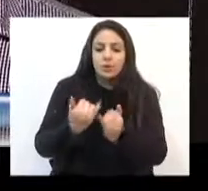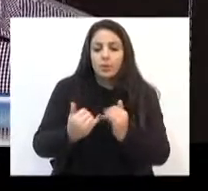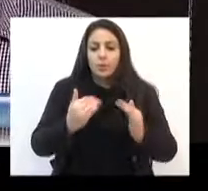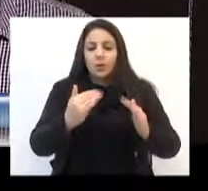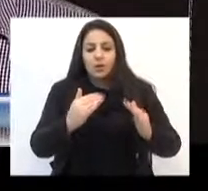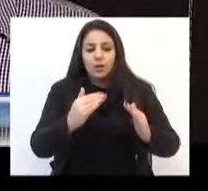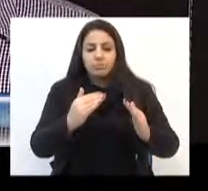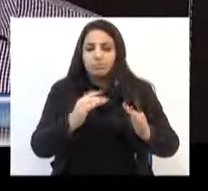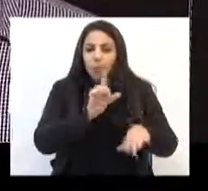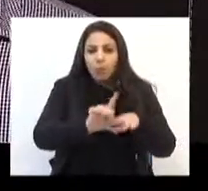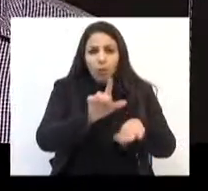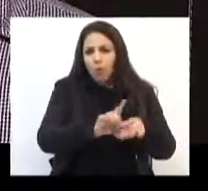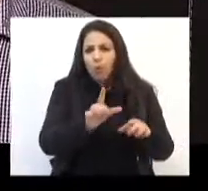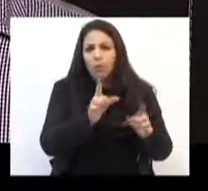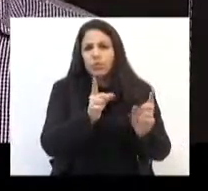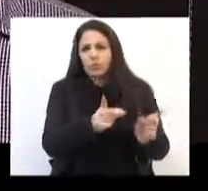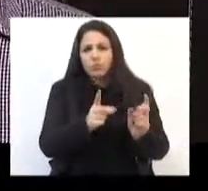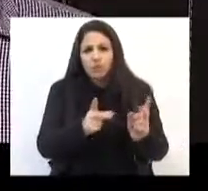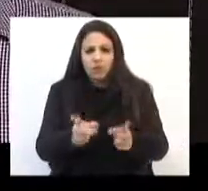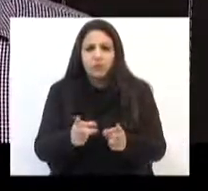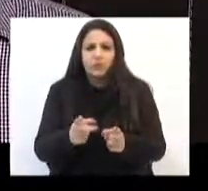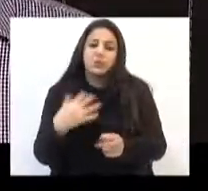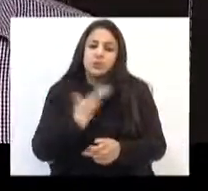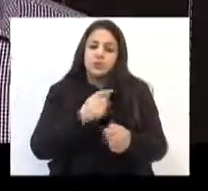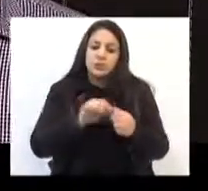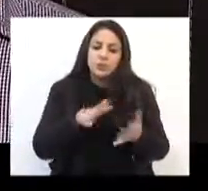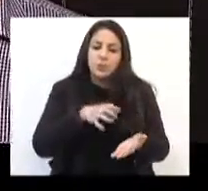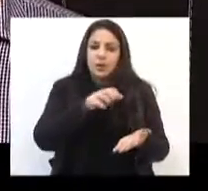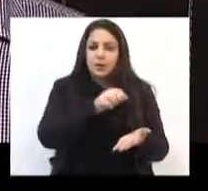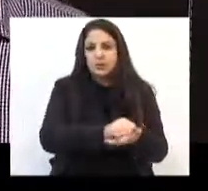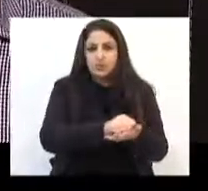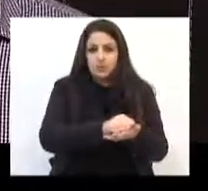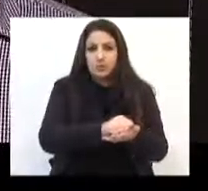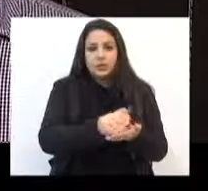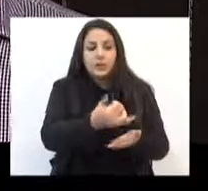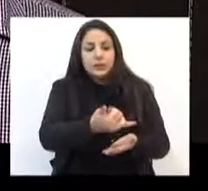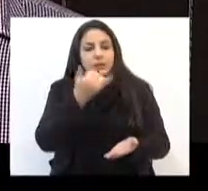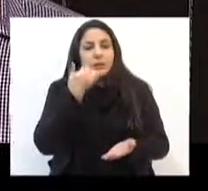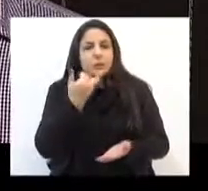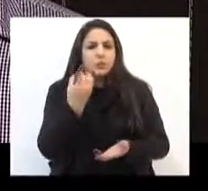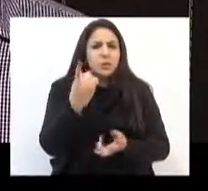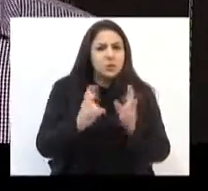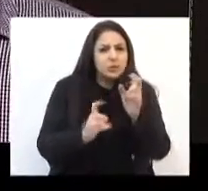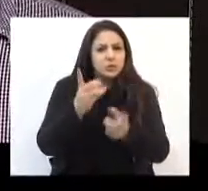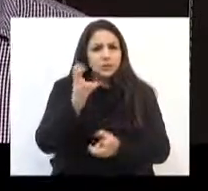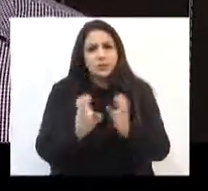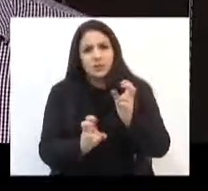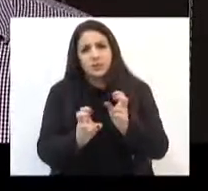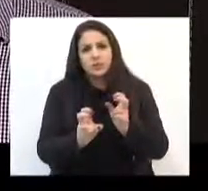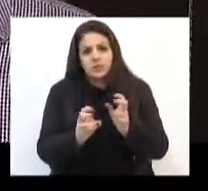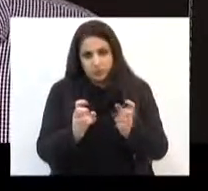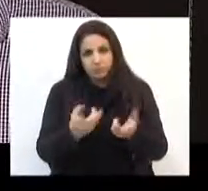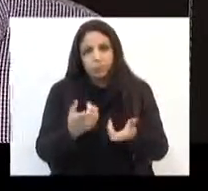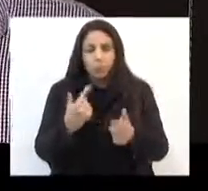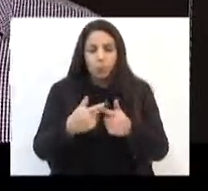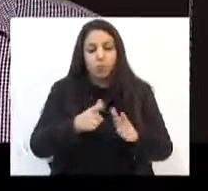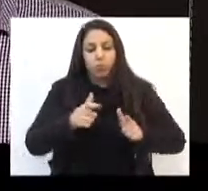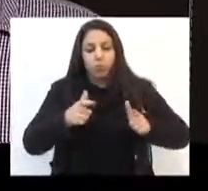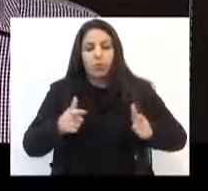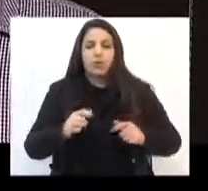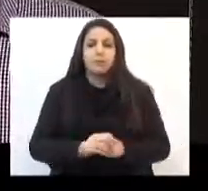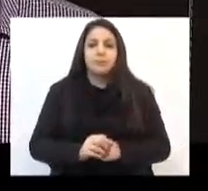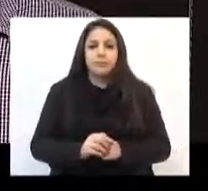fiz esse projeto pensando nisso. Rafael Loz presta este tipo de serviço na cidade. E o melhor, o recolhimento do óleo